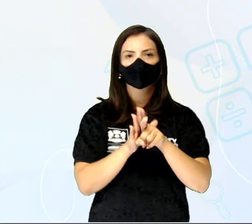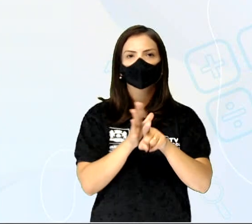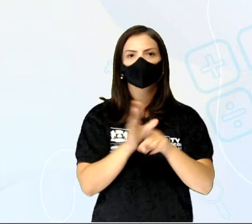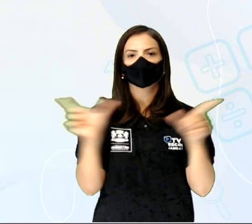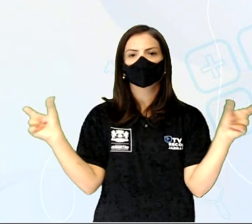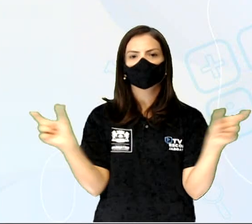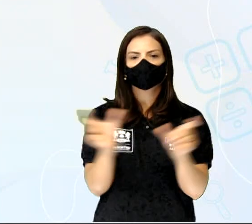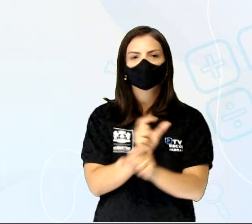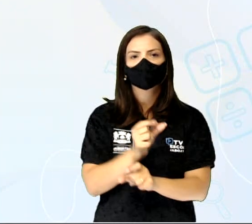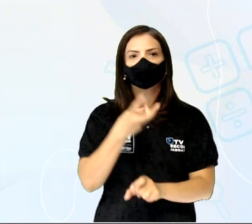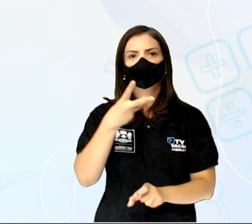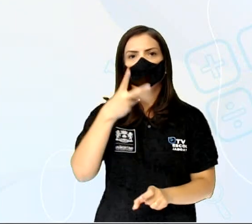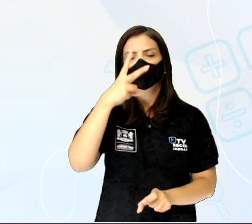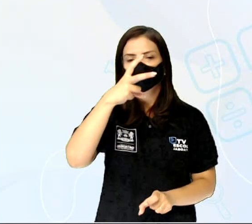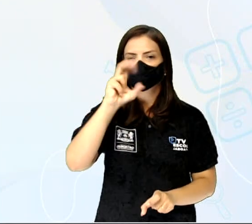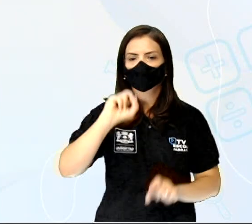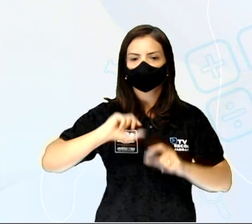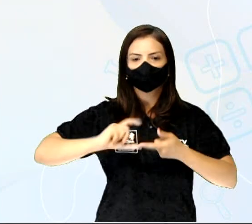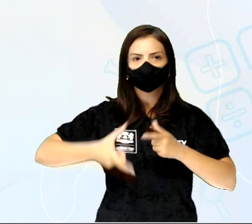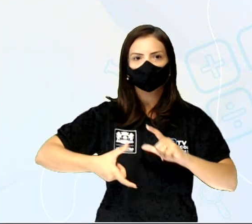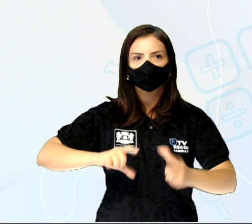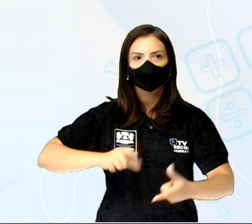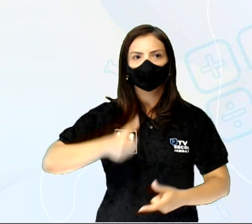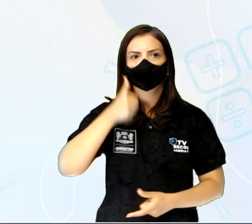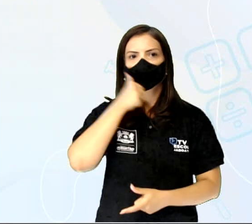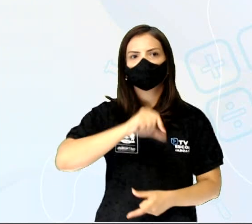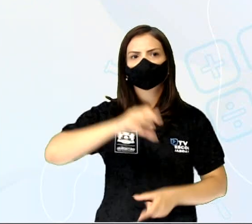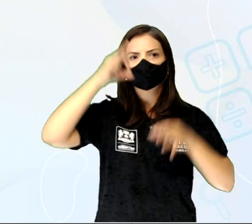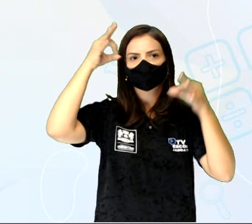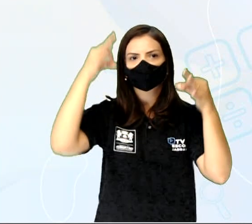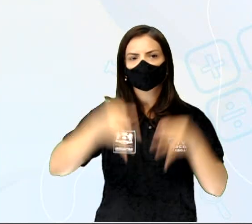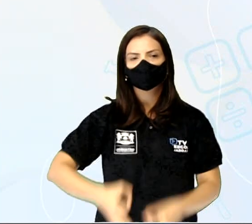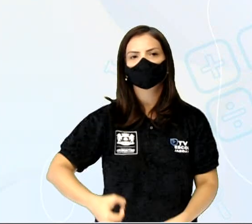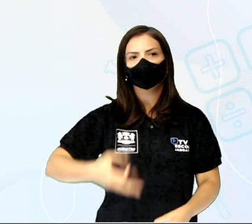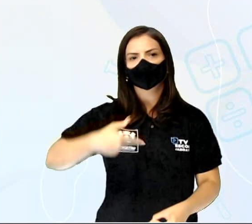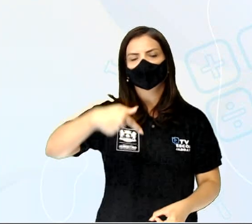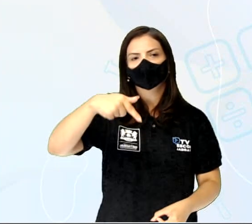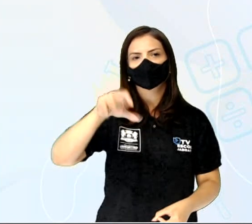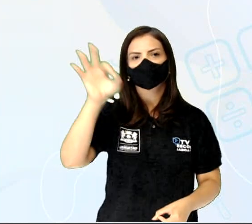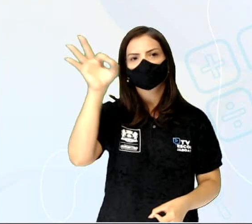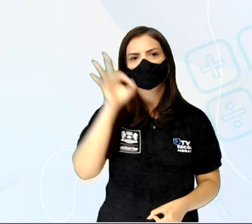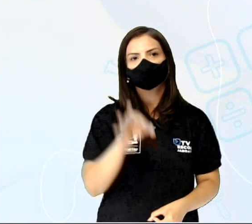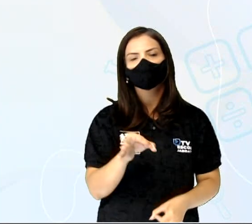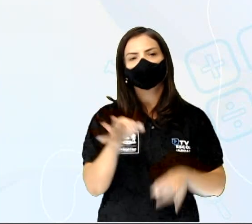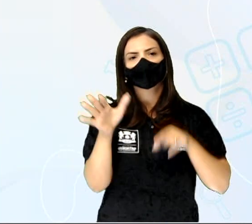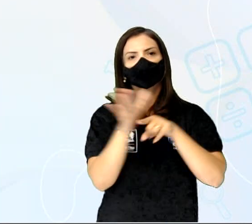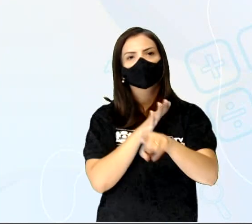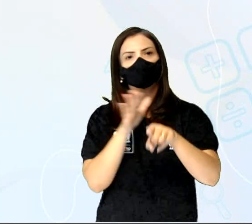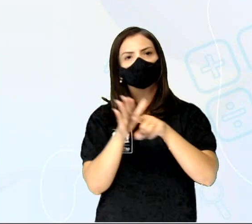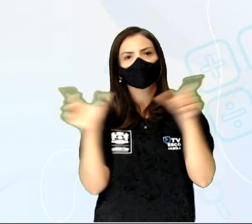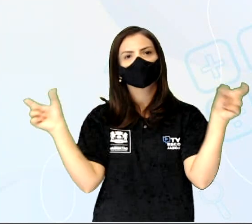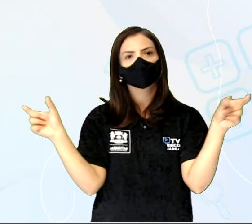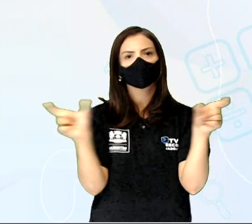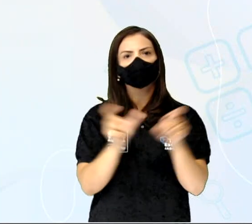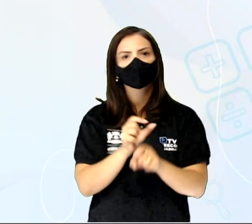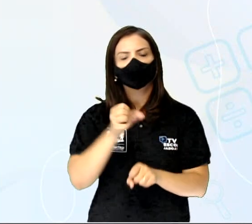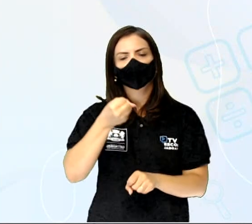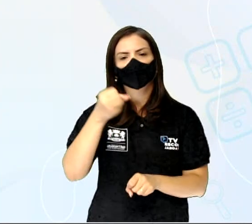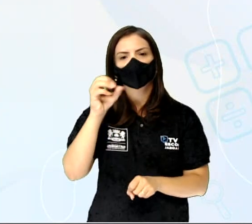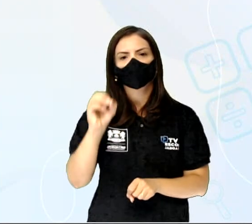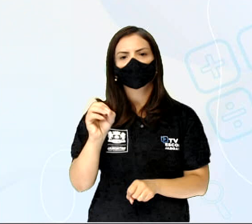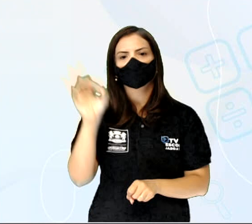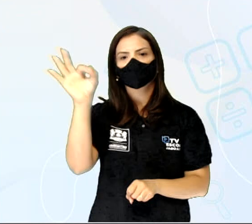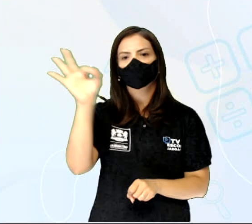e 50 de geometria. Júlia acertou 70% das questões de aritmética e 80% do total das